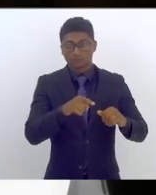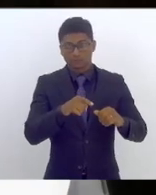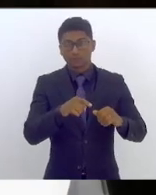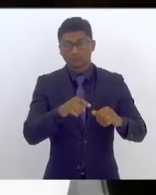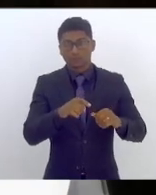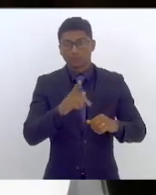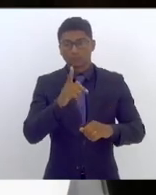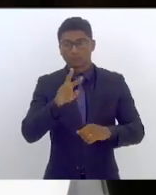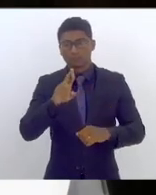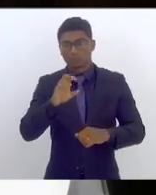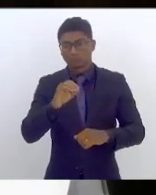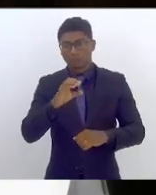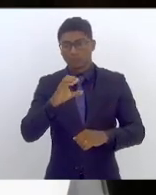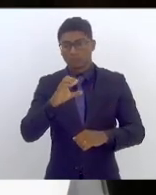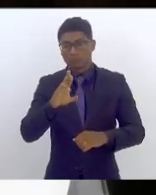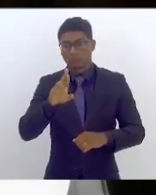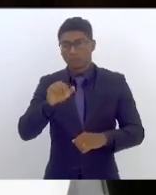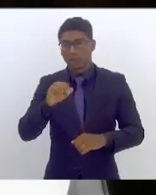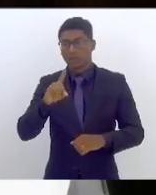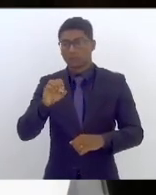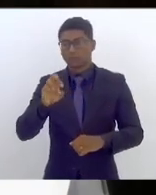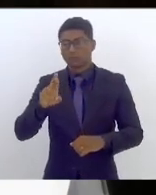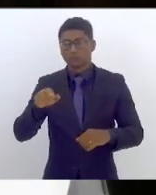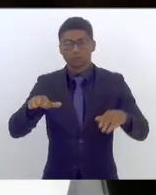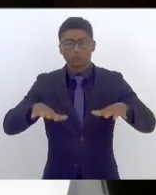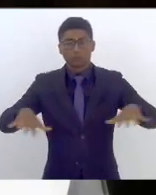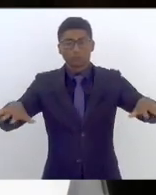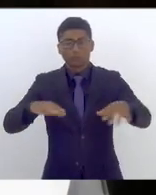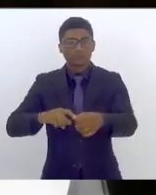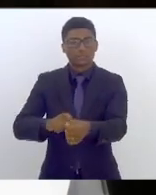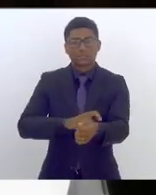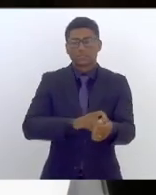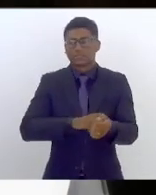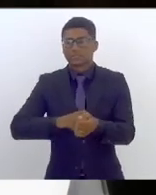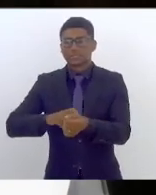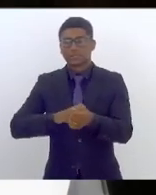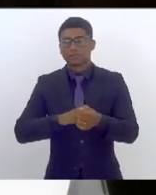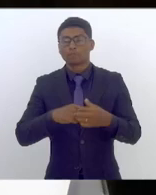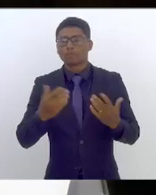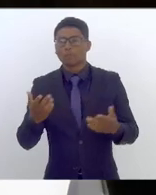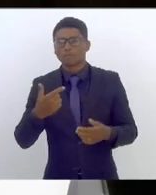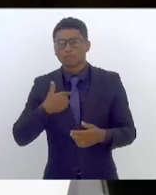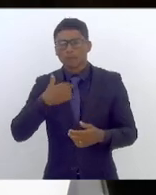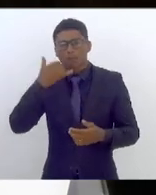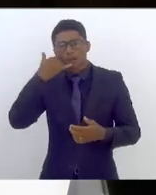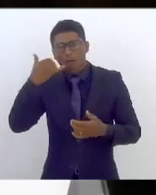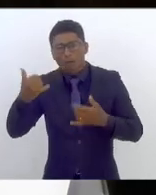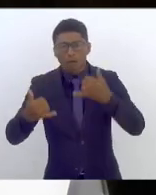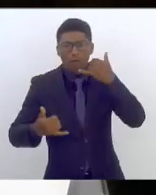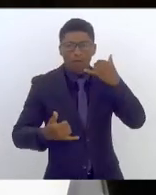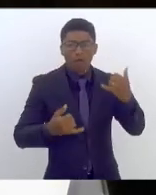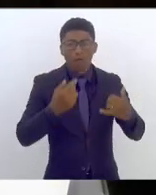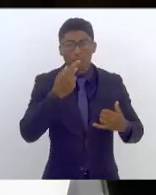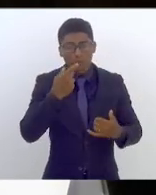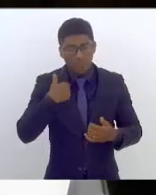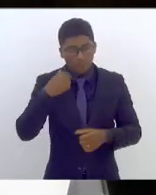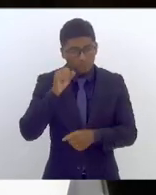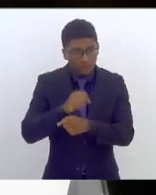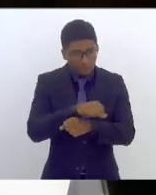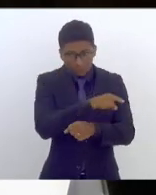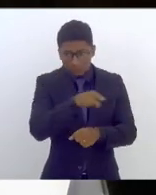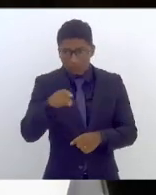causa do problema de você estava todo mundo nervoso que a coisa tava feia aí eu liguei um por um e falei assim eu tô esperando vocês aqui